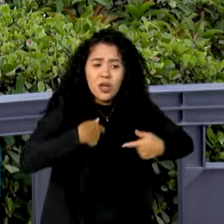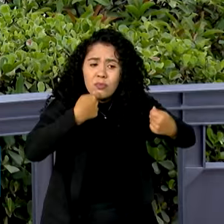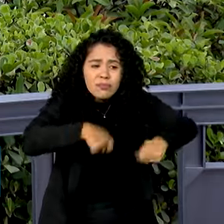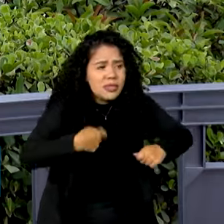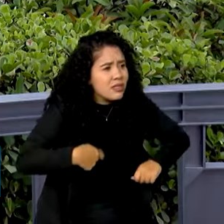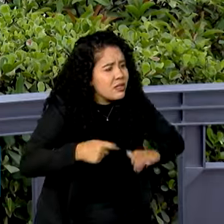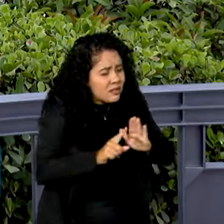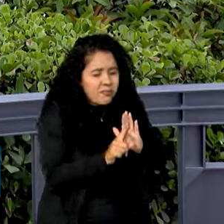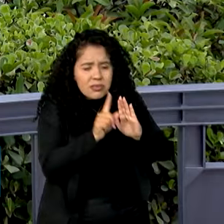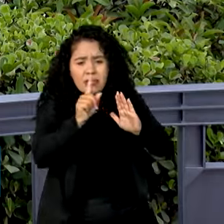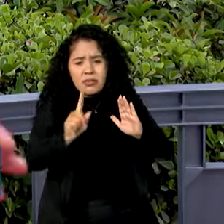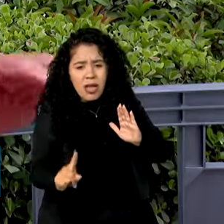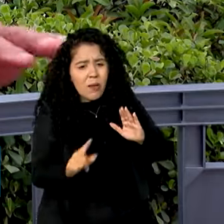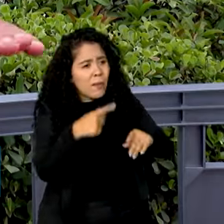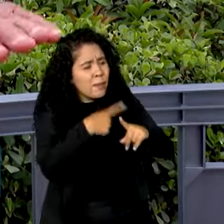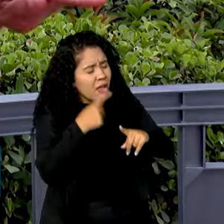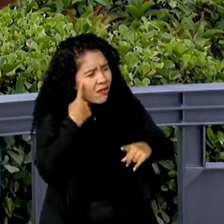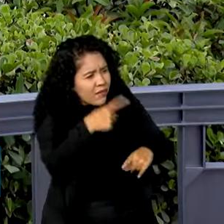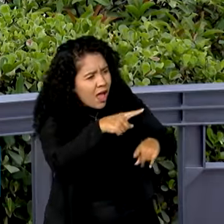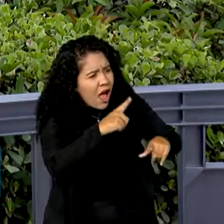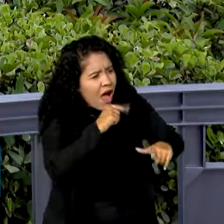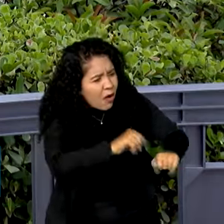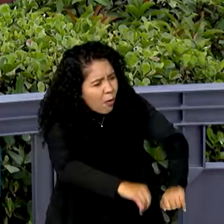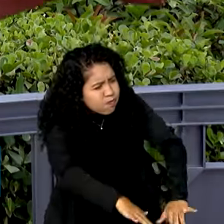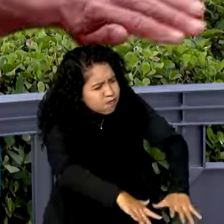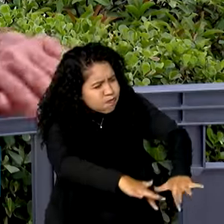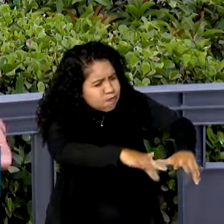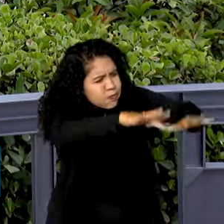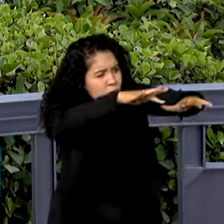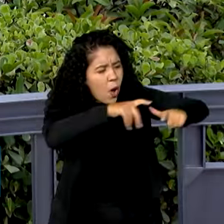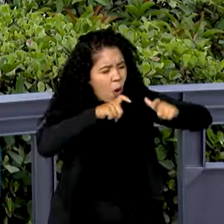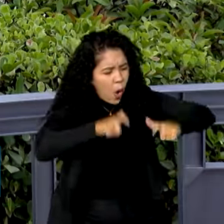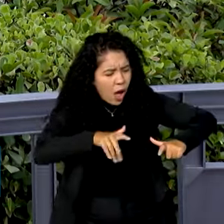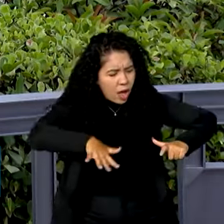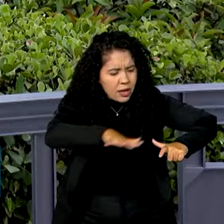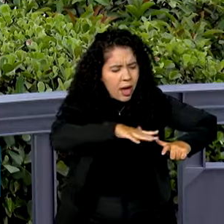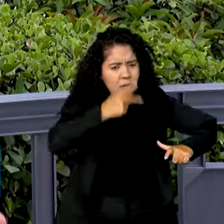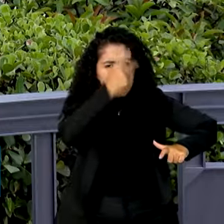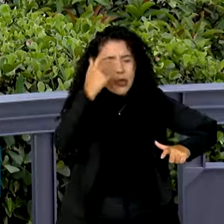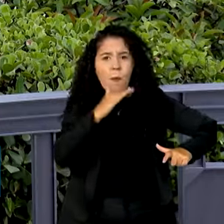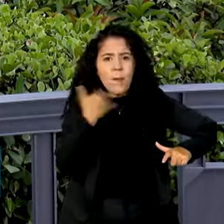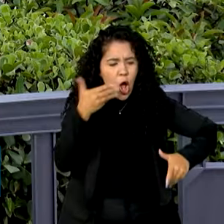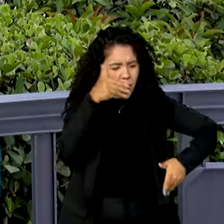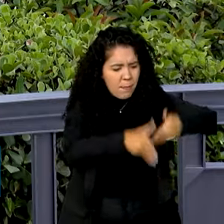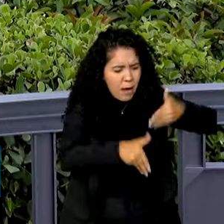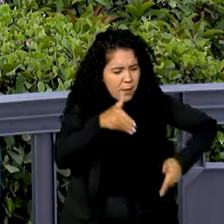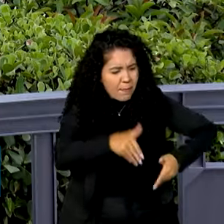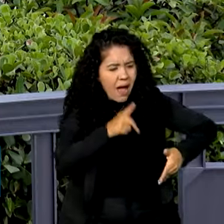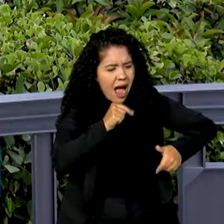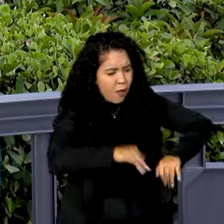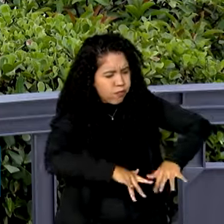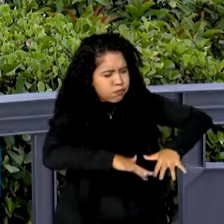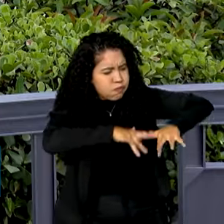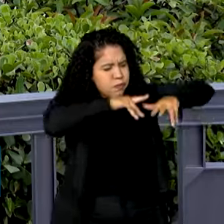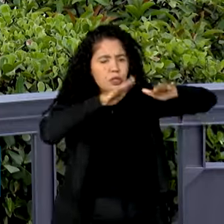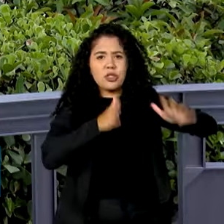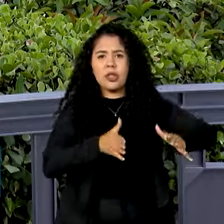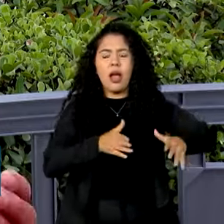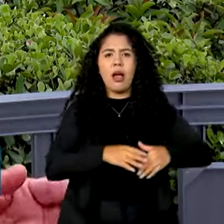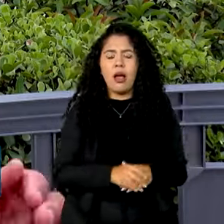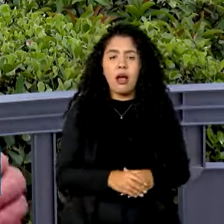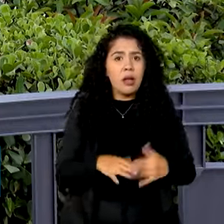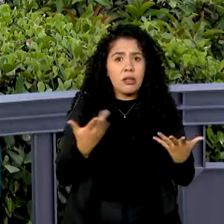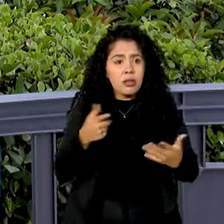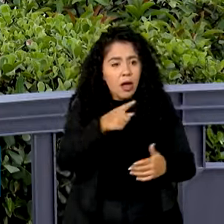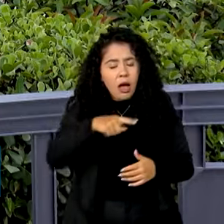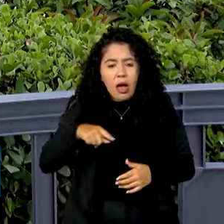daqui, porque a água está subindo, o cemitério já está cheio de água e nós temos... Mas eu sempre vivi aqui. Então, não é, a família